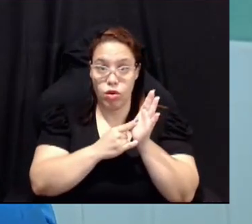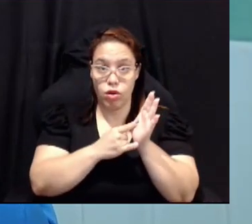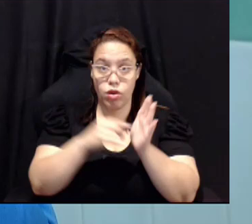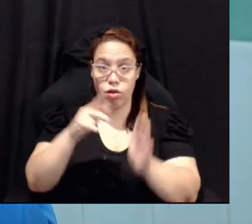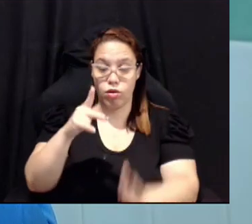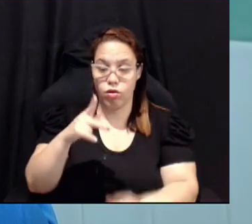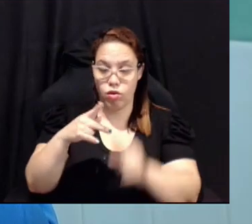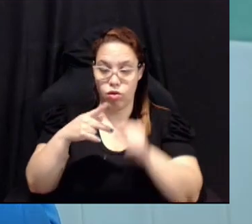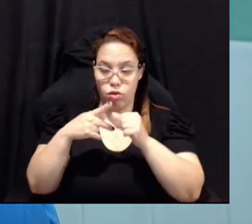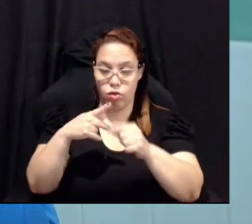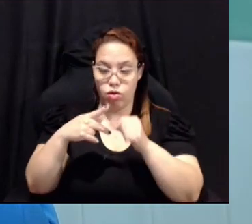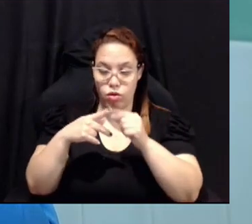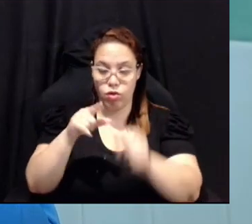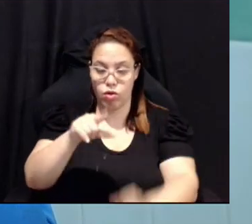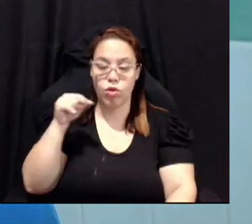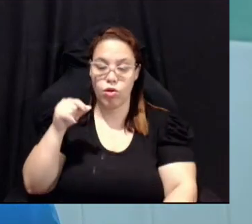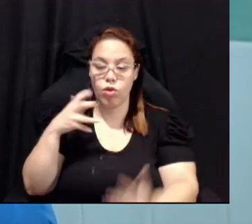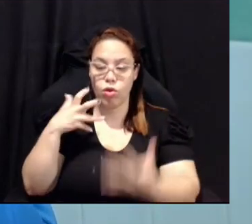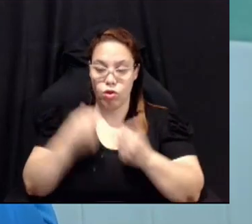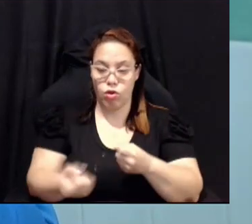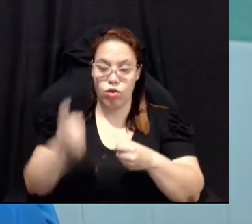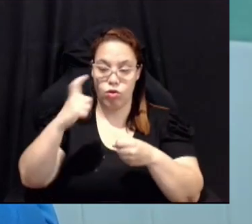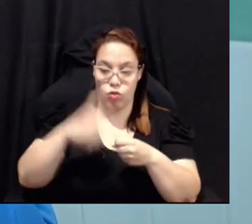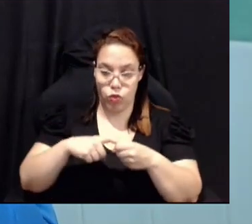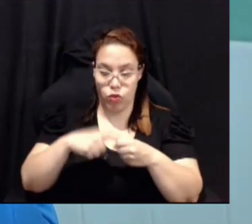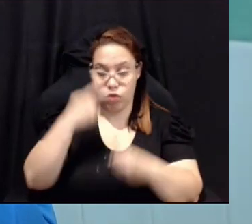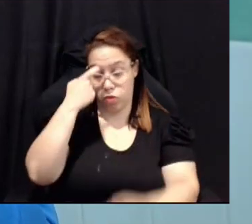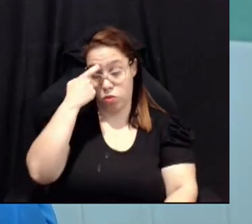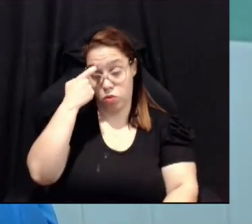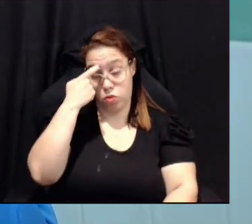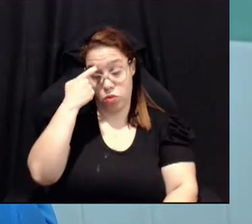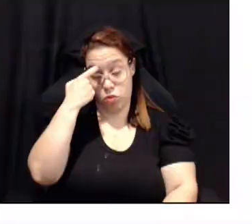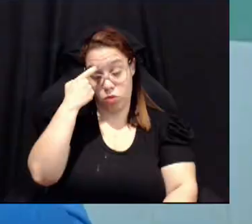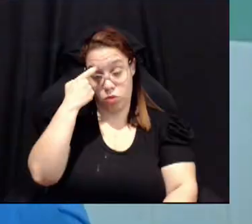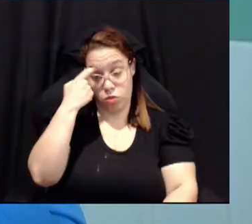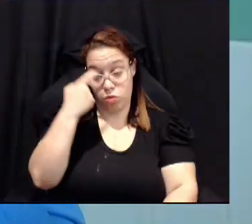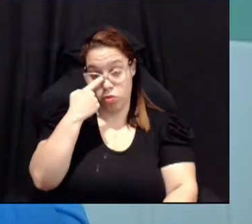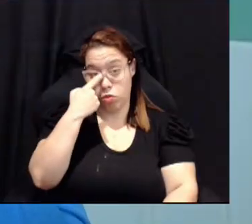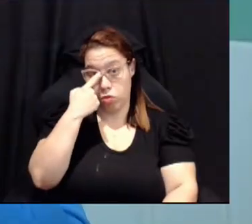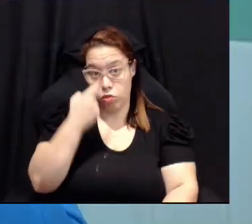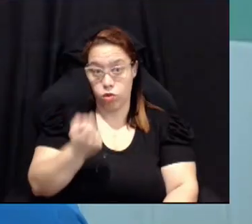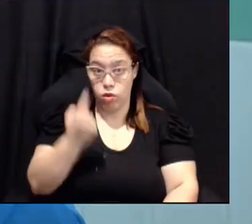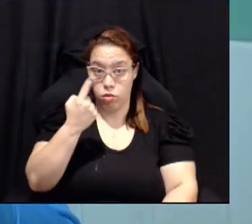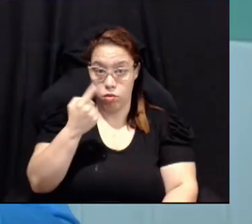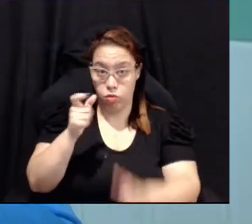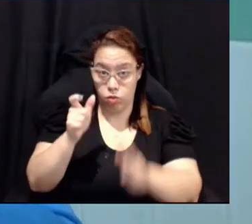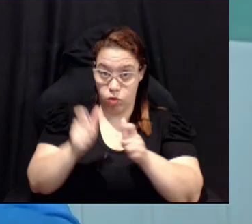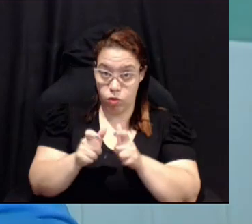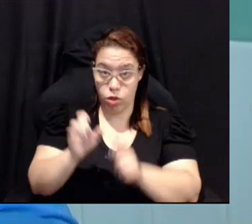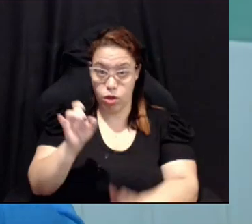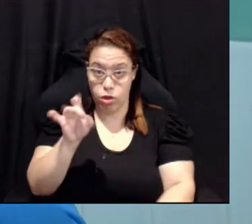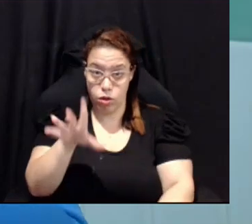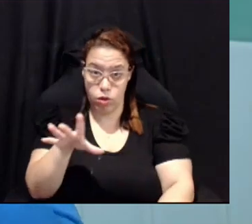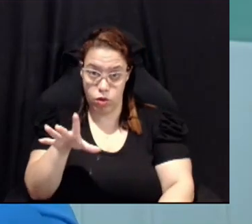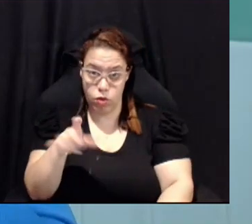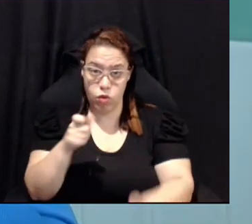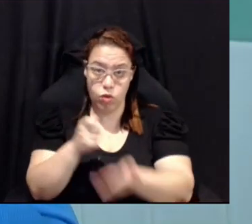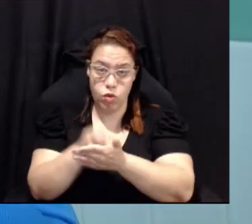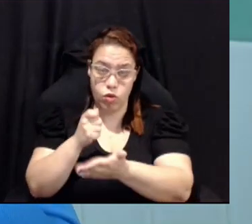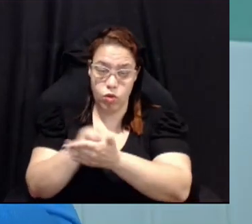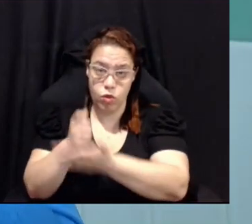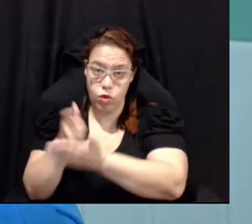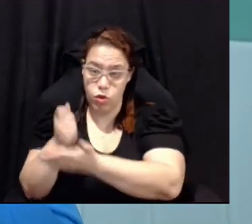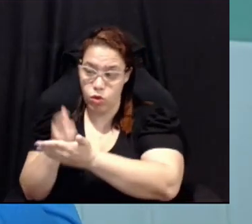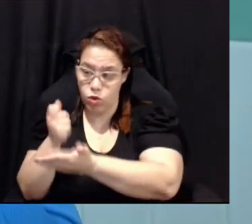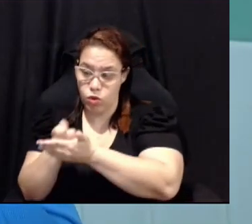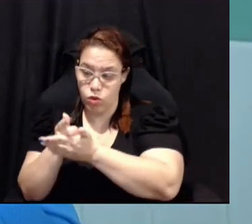opção de receber a restituição. Também recebe em primeiro lugar. Somente se você fez pagamentos, você consegue ter